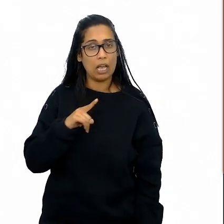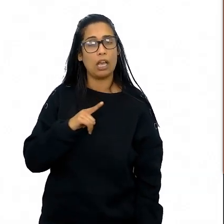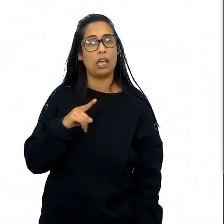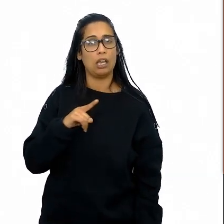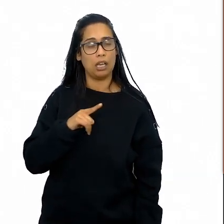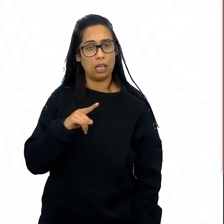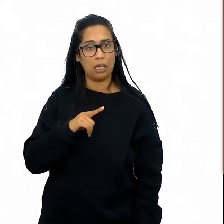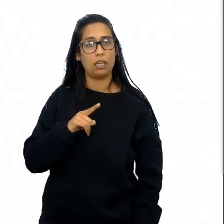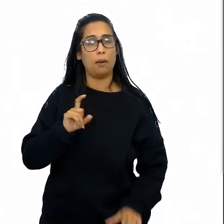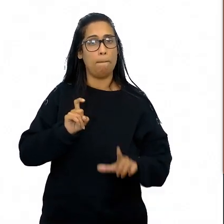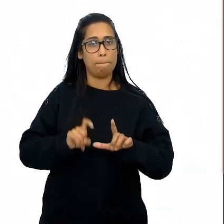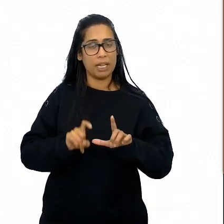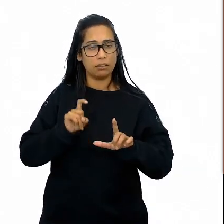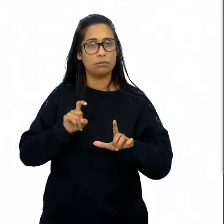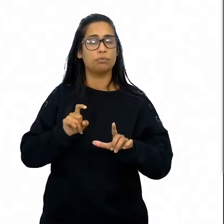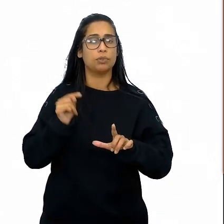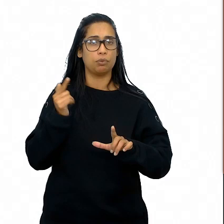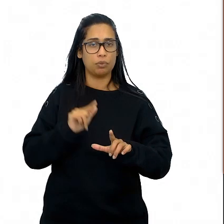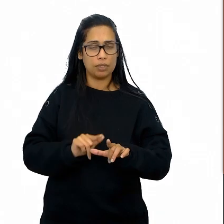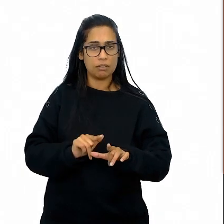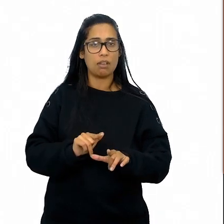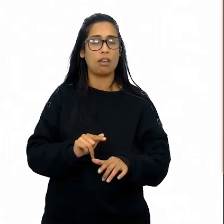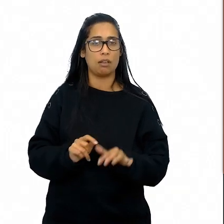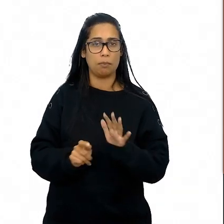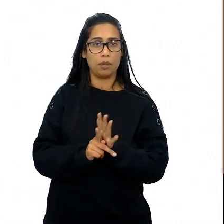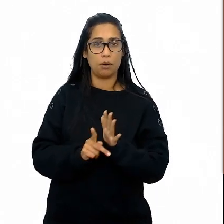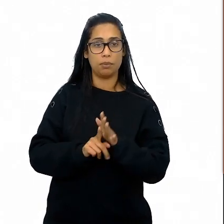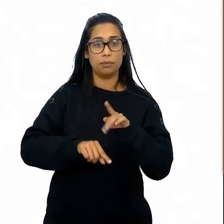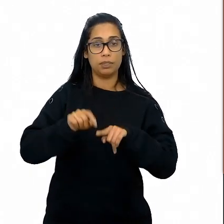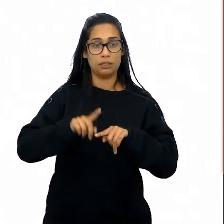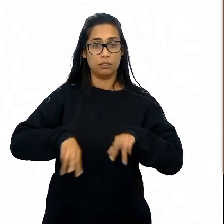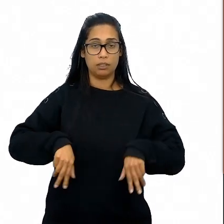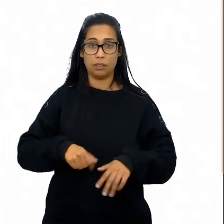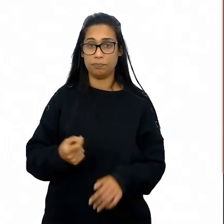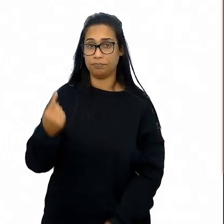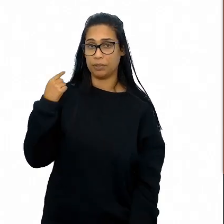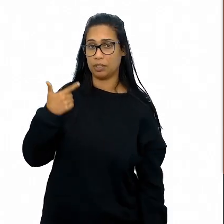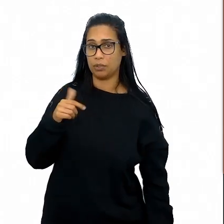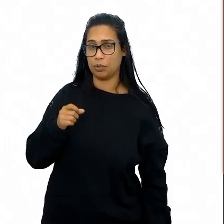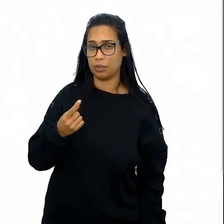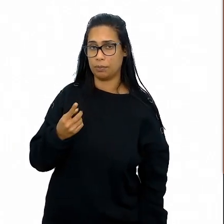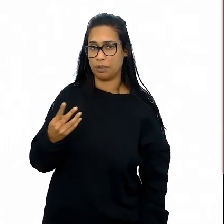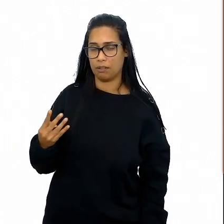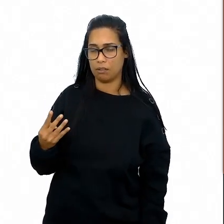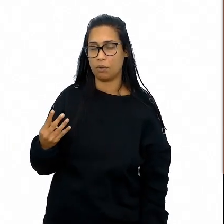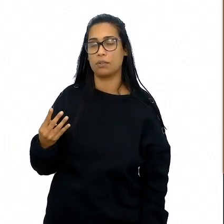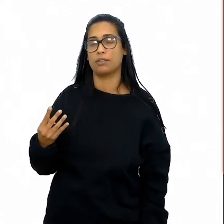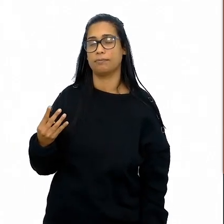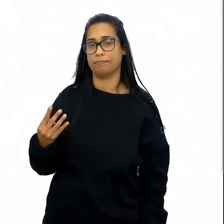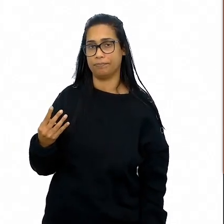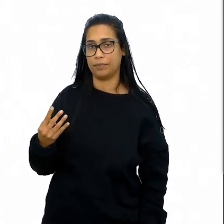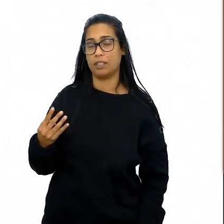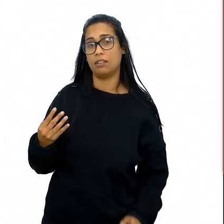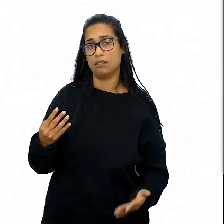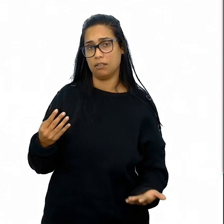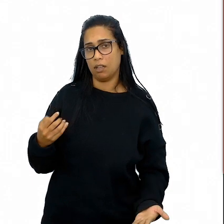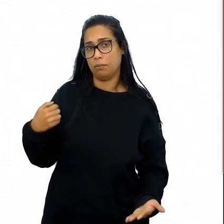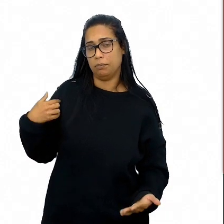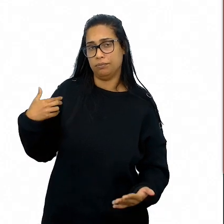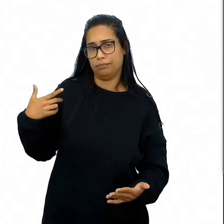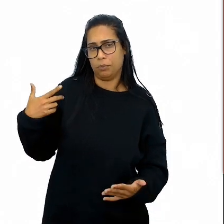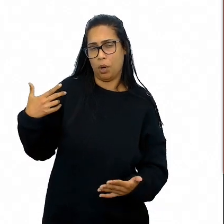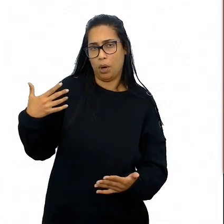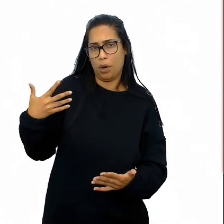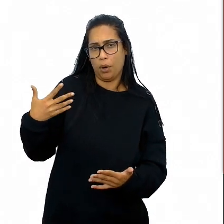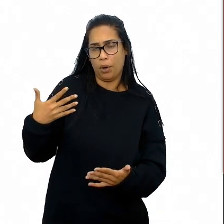deixa as referências lá no final é ela é de 2014 bom então é claro que de lá para